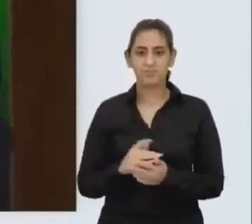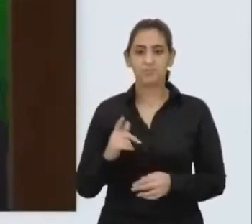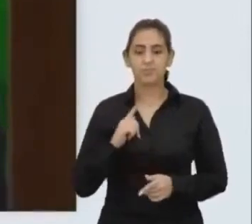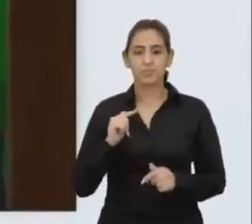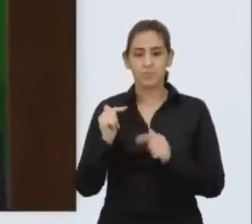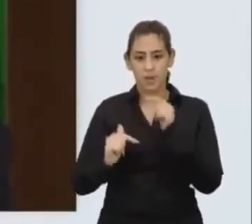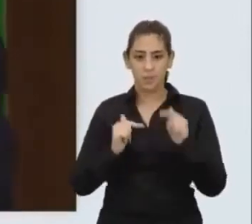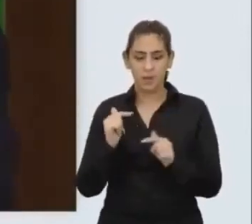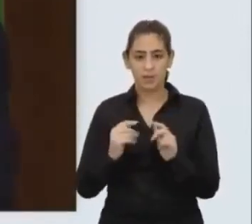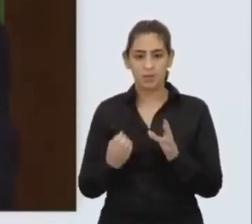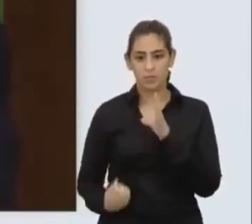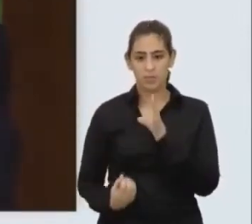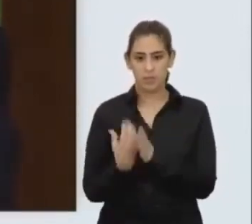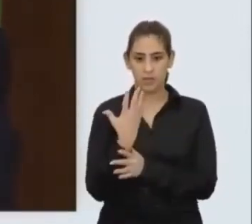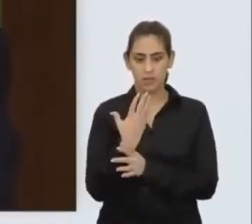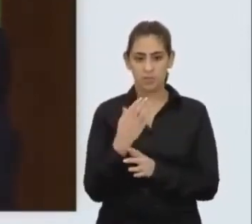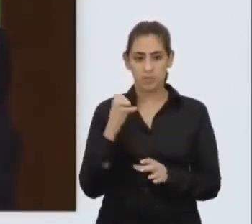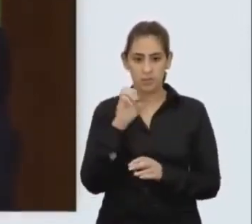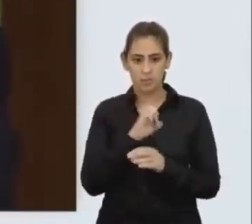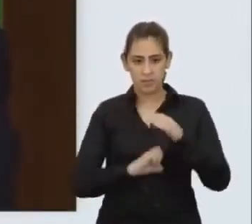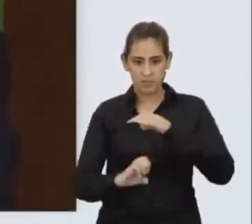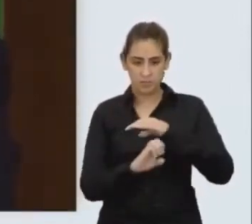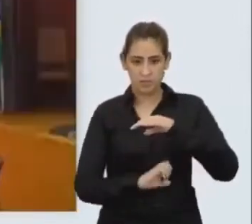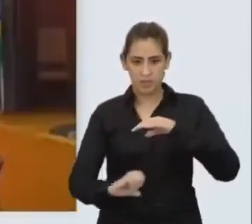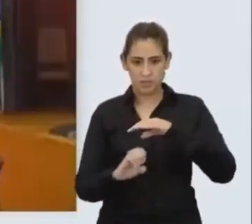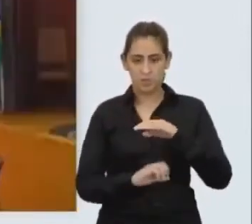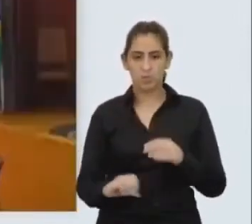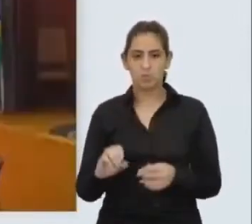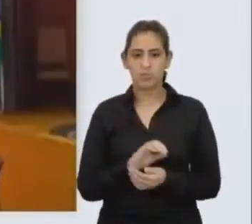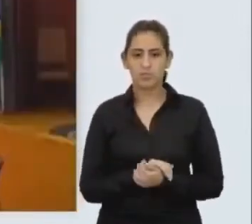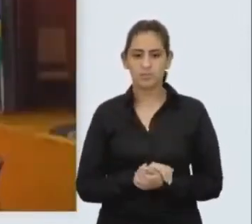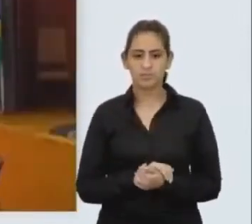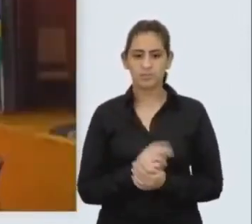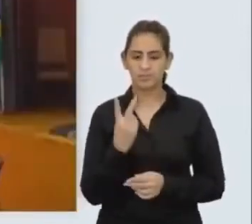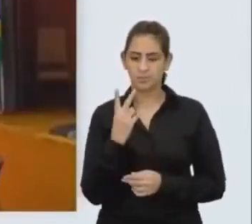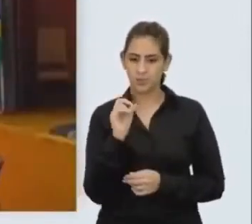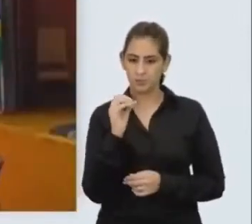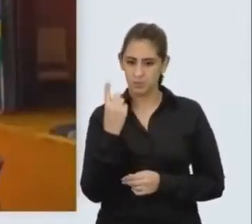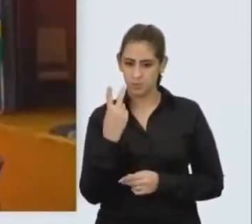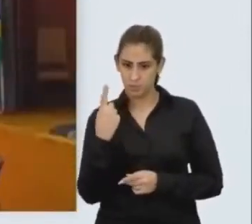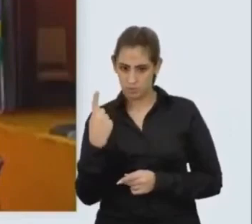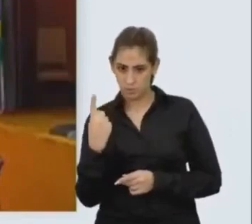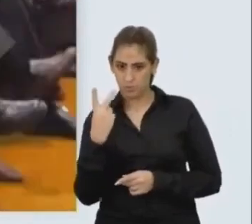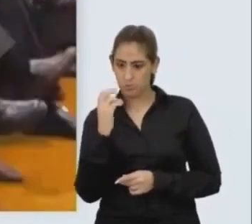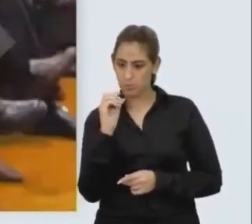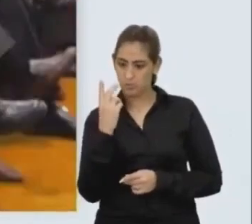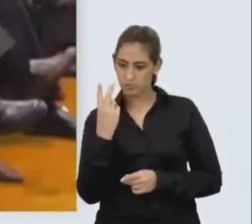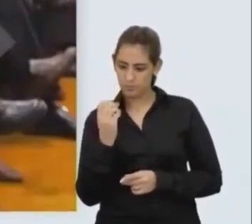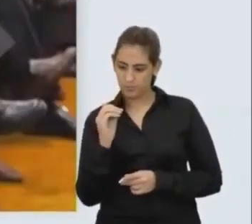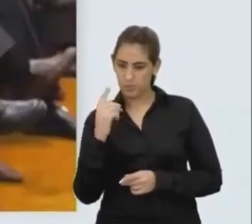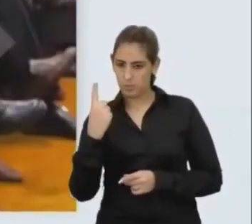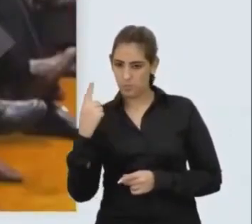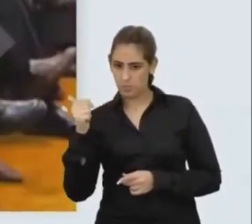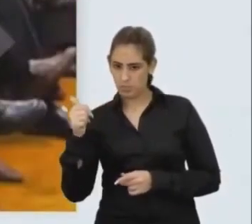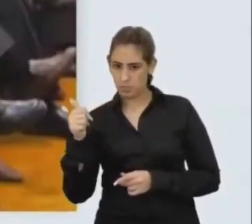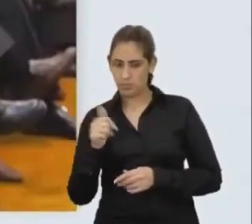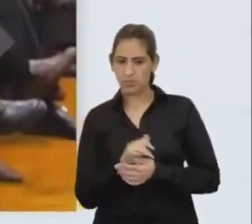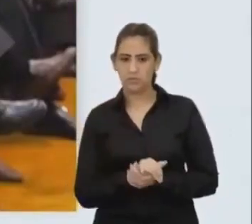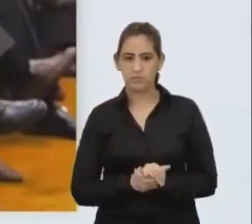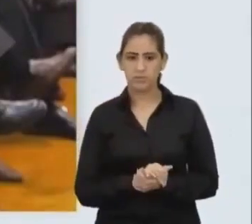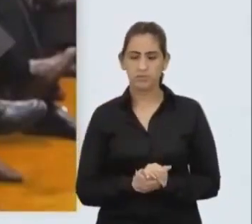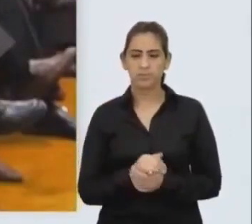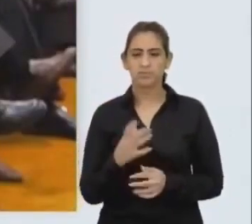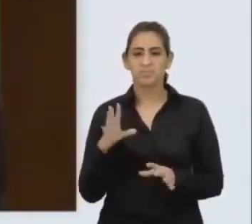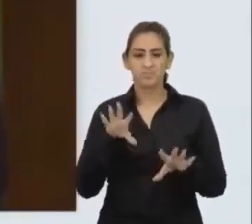criados pelos Empreendimentos de pequeno porte entre 2001 e 2011 95%